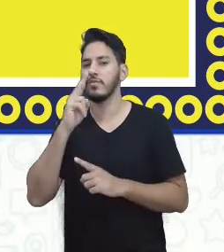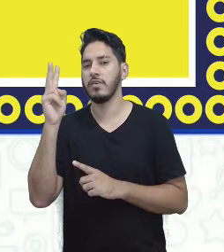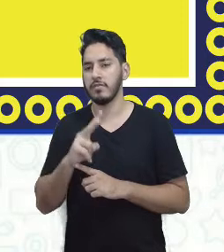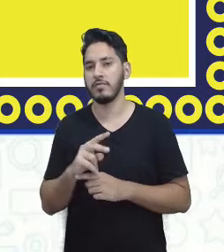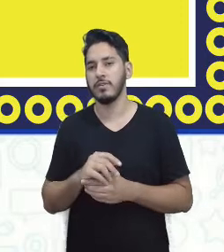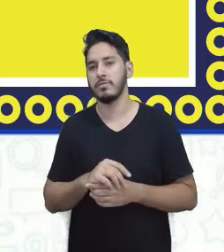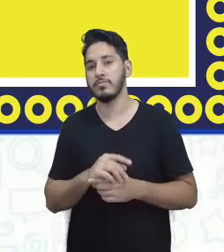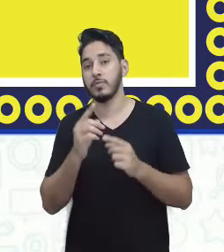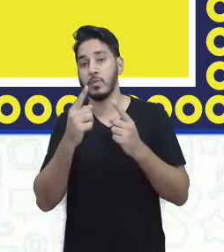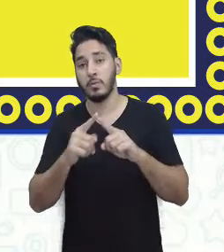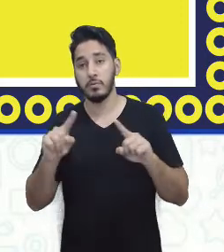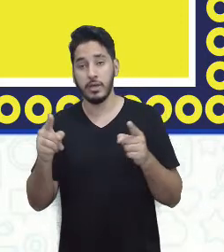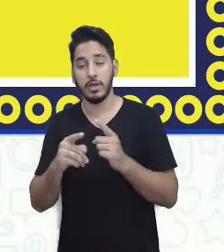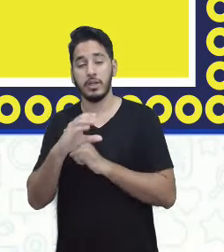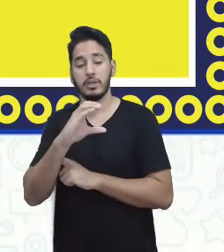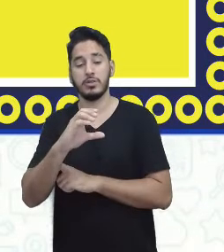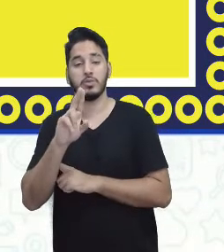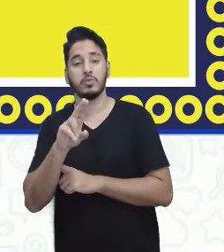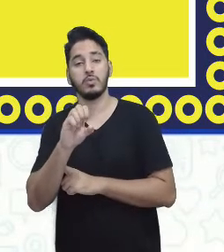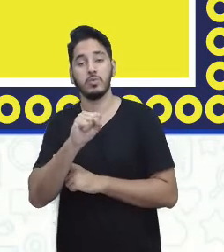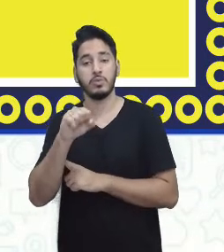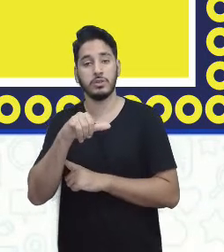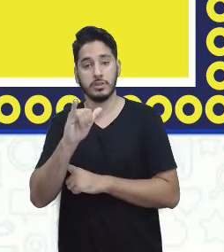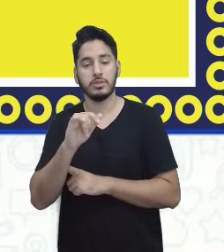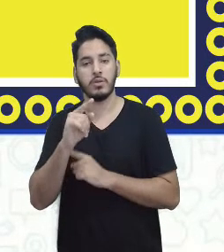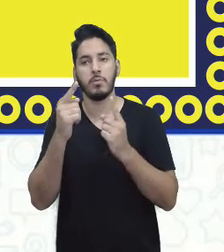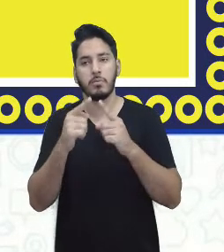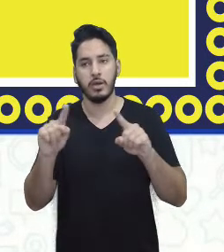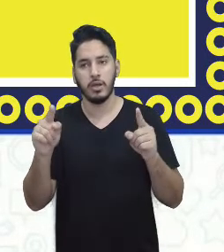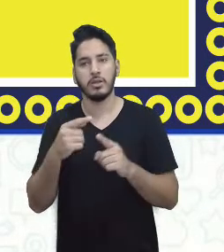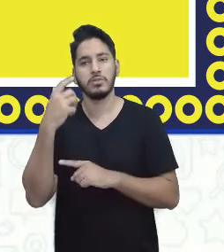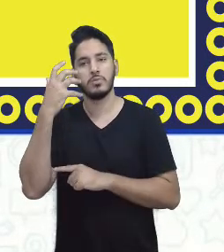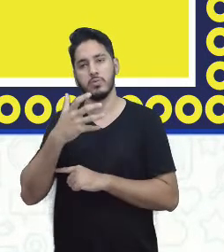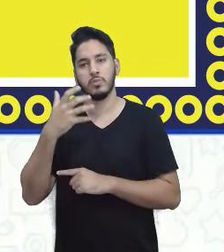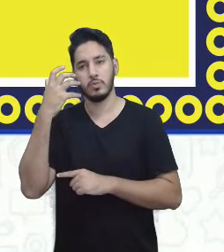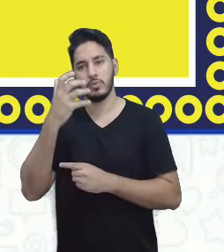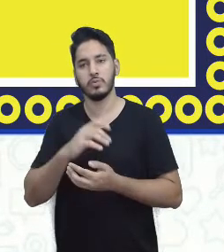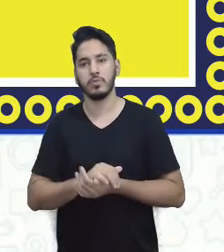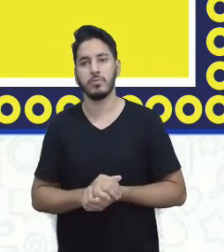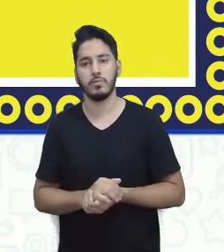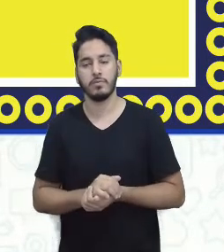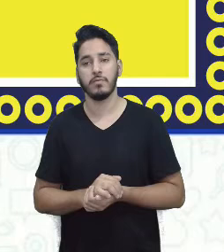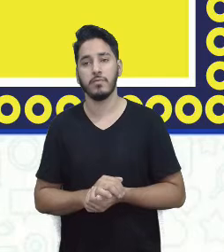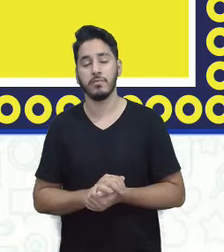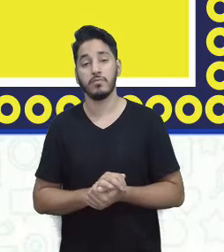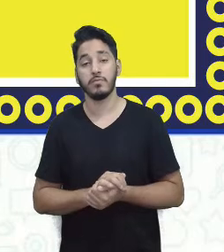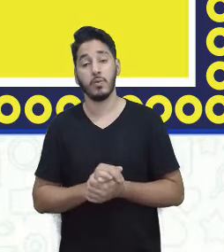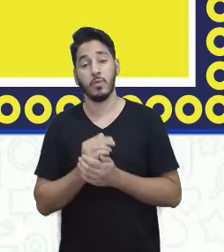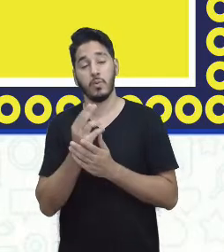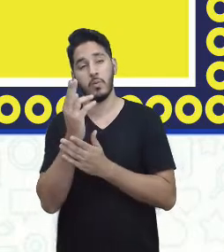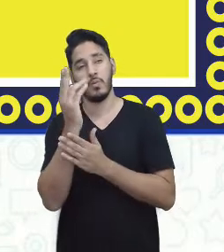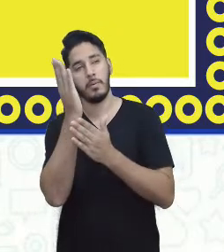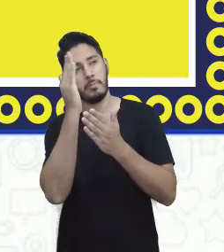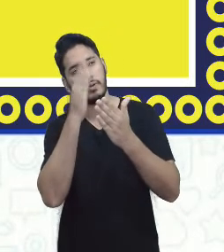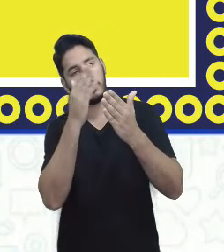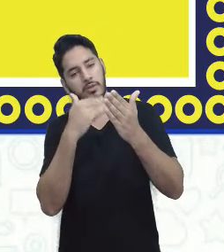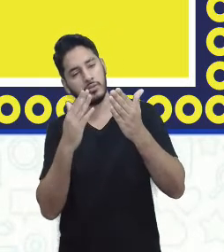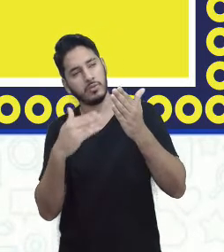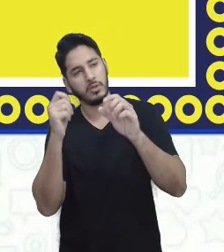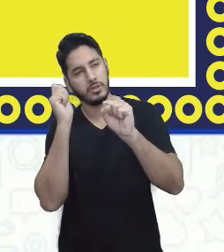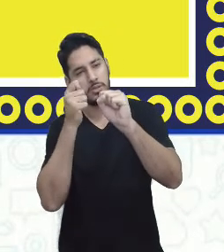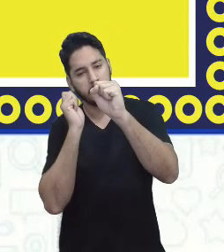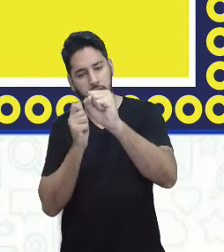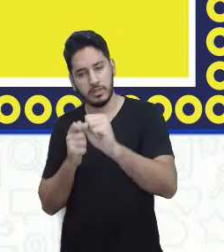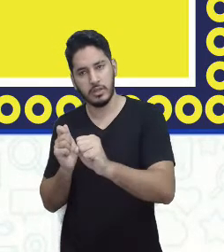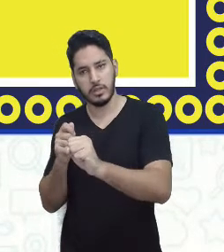O maestro Curci de Almeida, que era também um músico erudito. O pintor e escultor Francisco